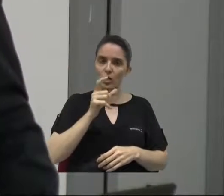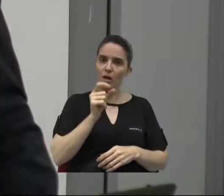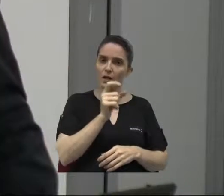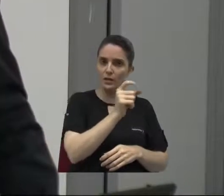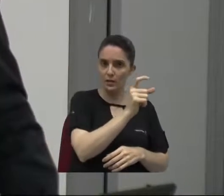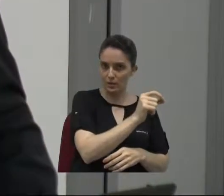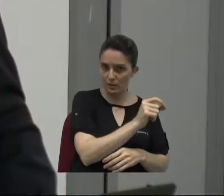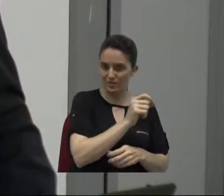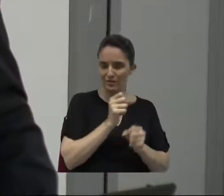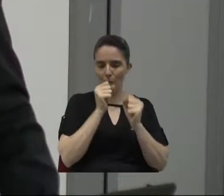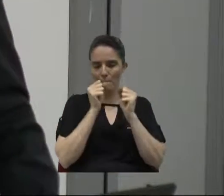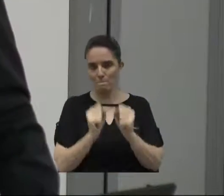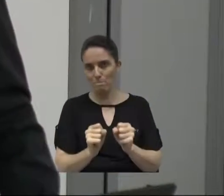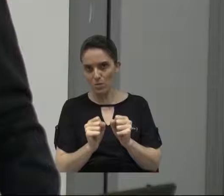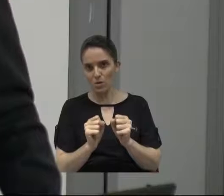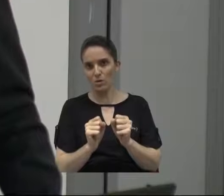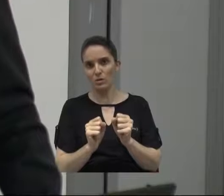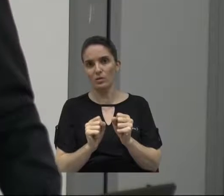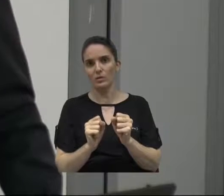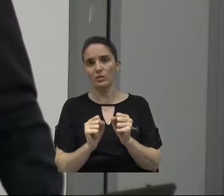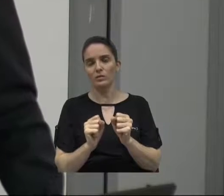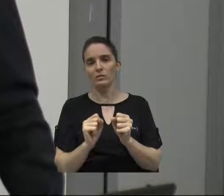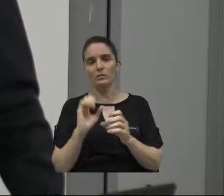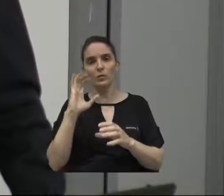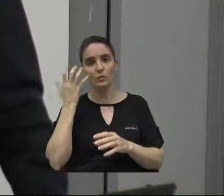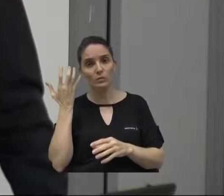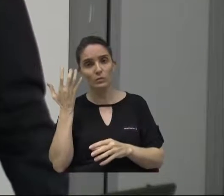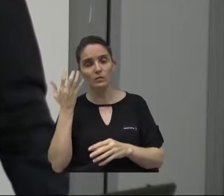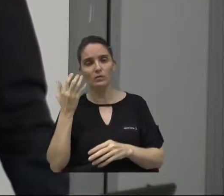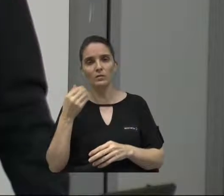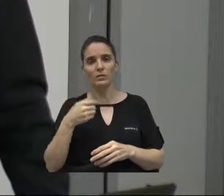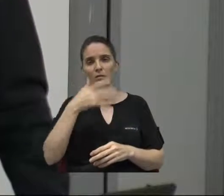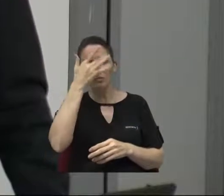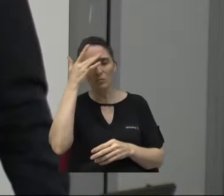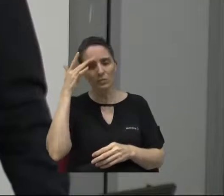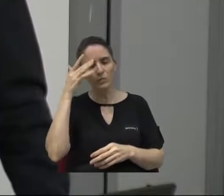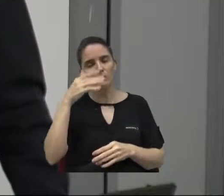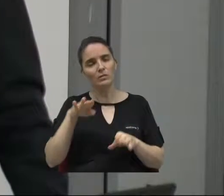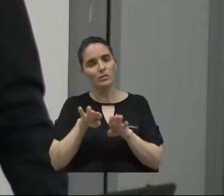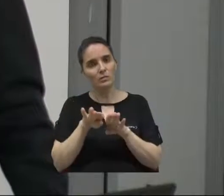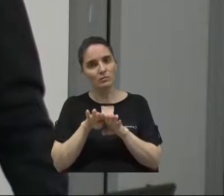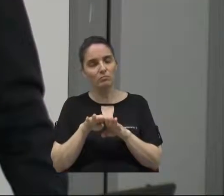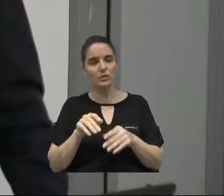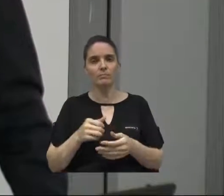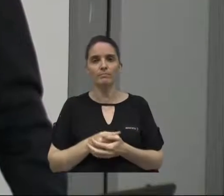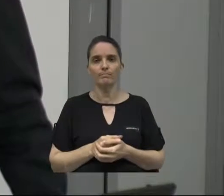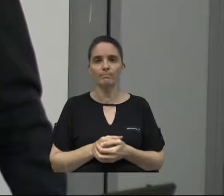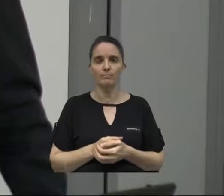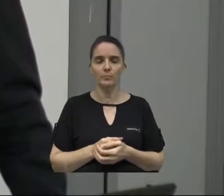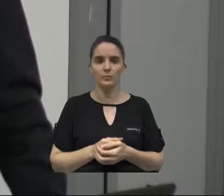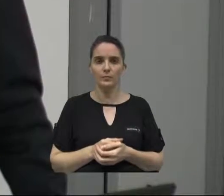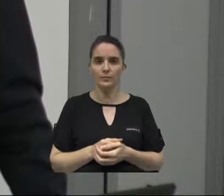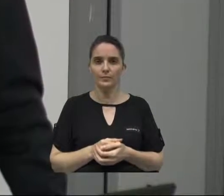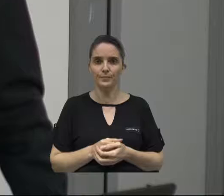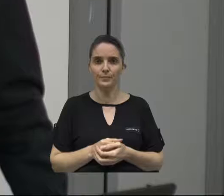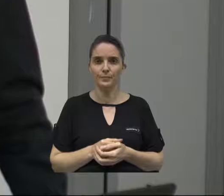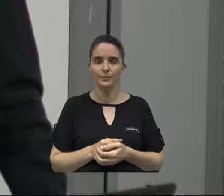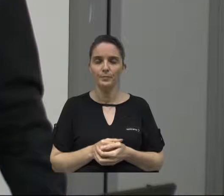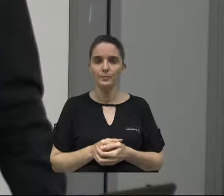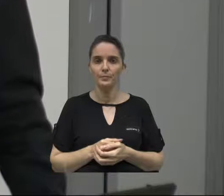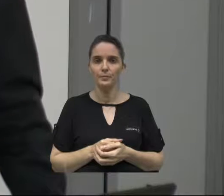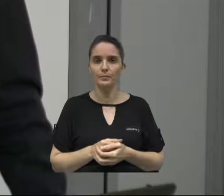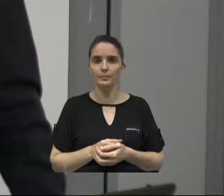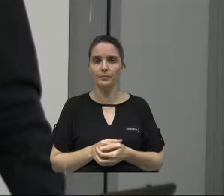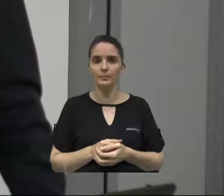a incidência, a prevalência torna maior em o senhor adquirir essa doença. E por incrível que pareça, o